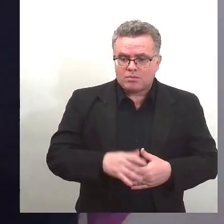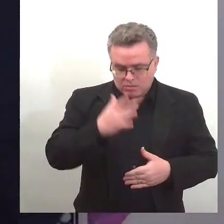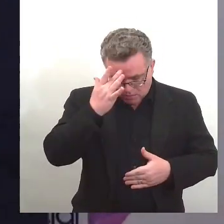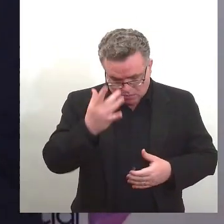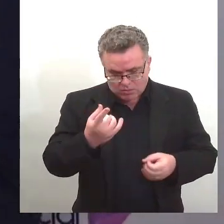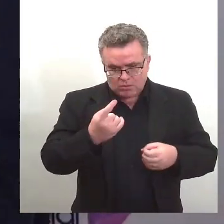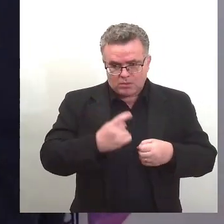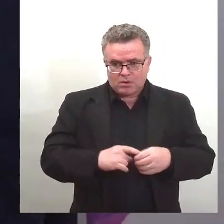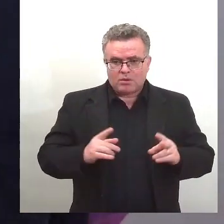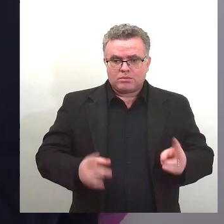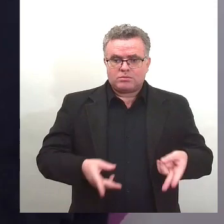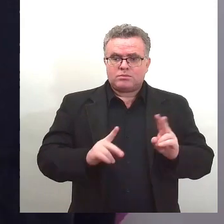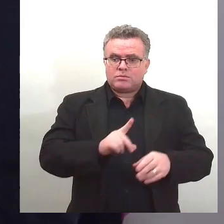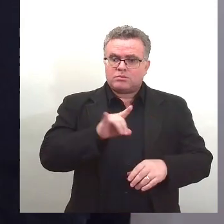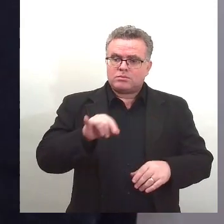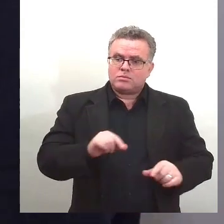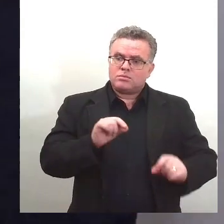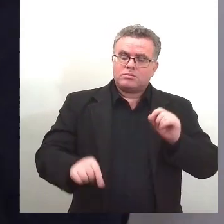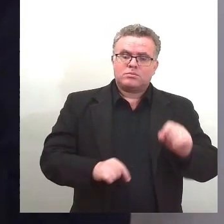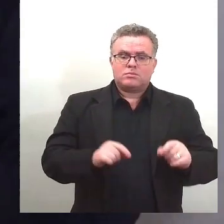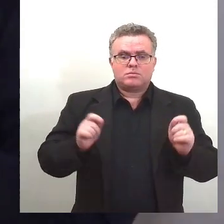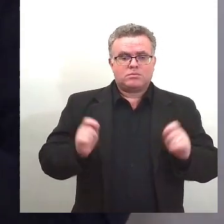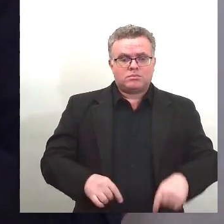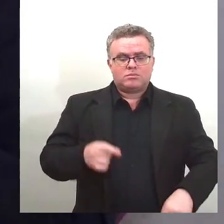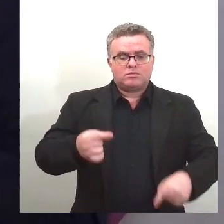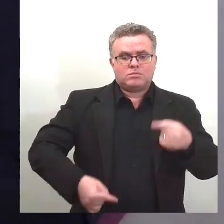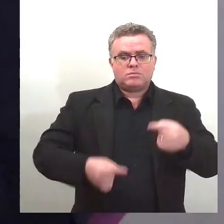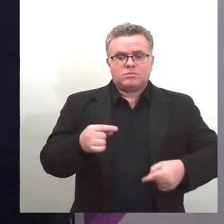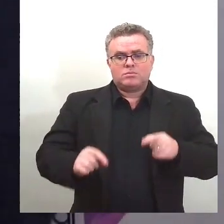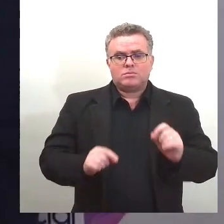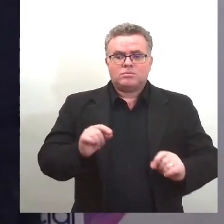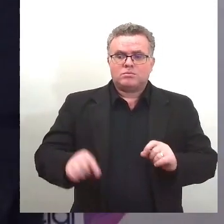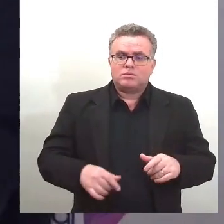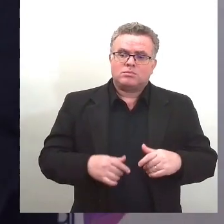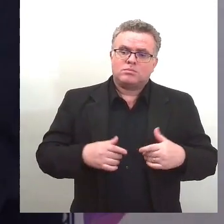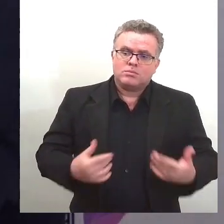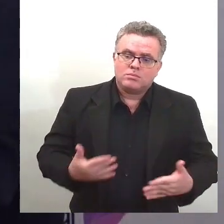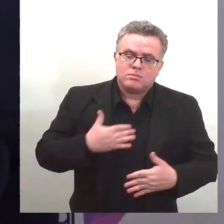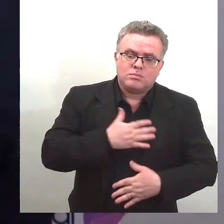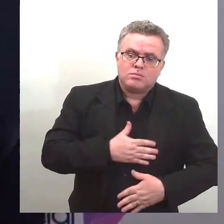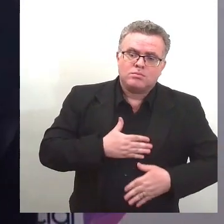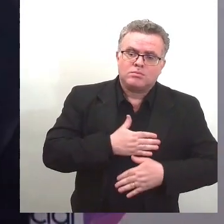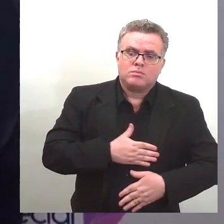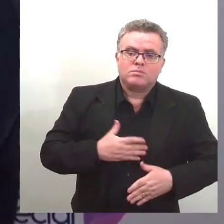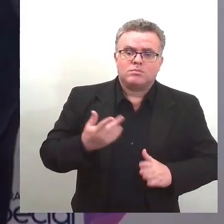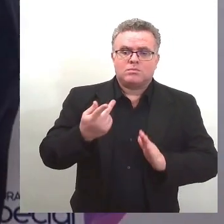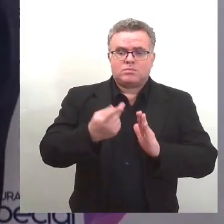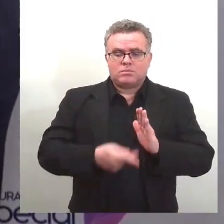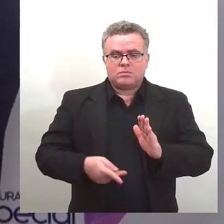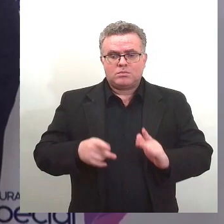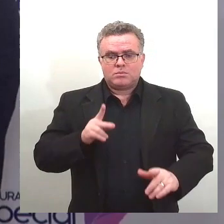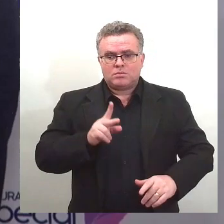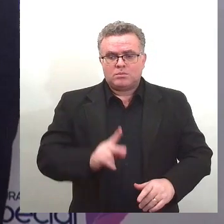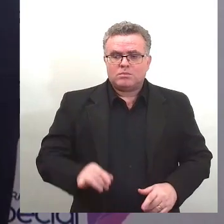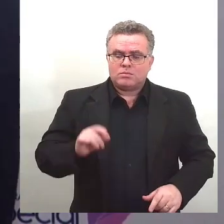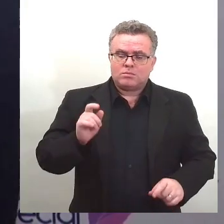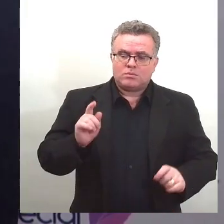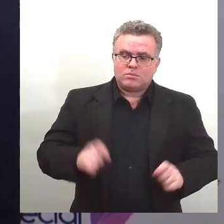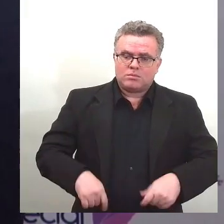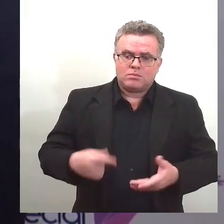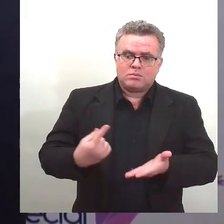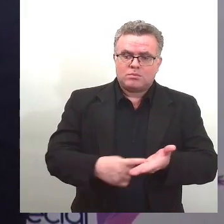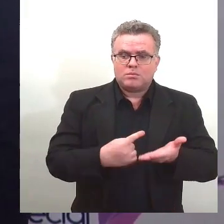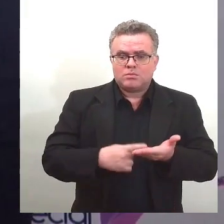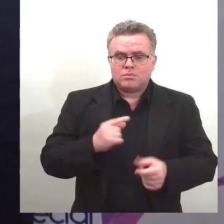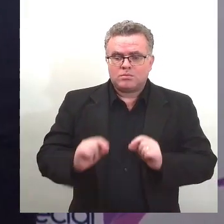dia de muitos debates e muitas apreciações de projetos que estarão sendo votados aqui na casa. Perfeito. O presidente